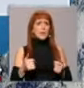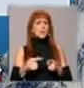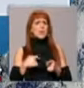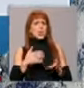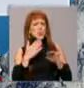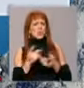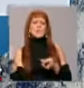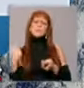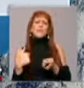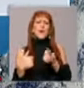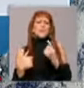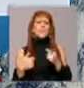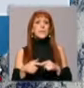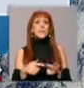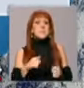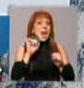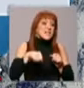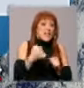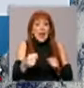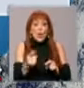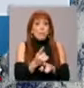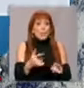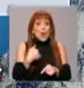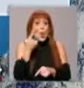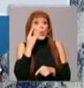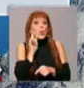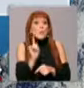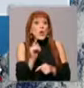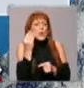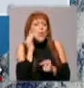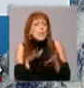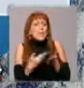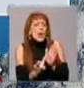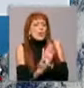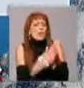estudaremos o que vier, nem sim nem não, porque não conhecemos os contornos da proposta ainda.